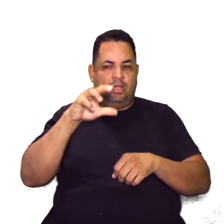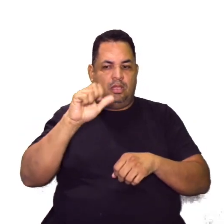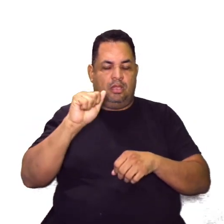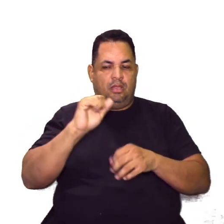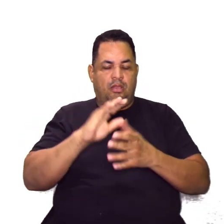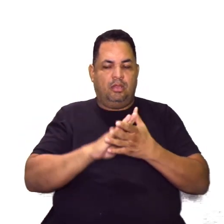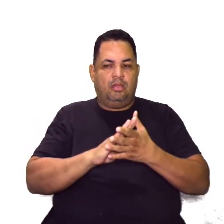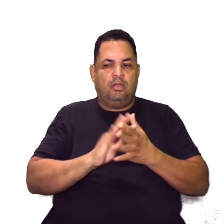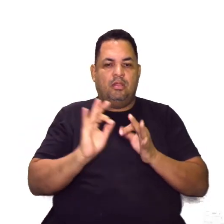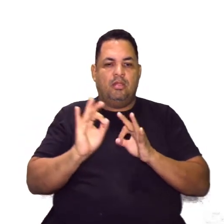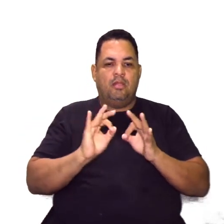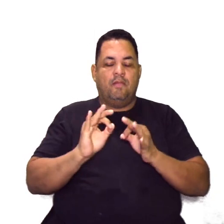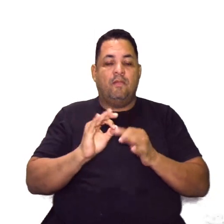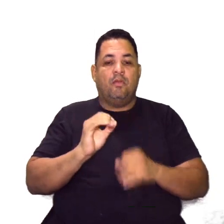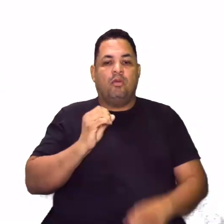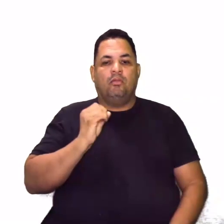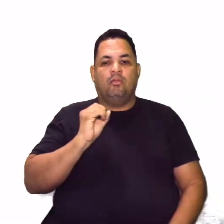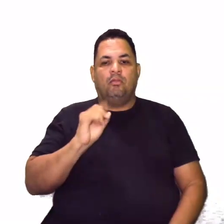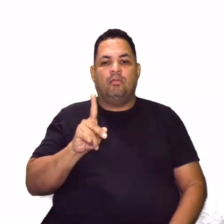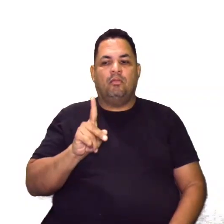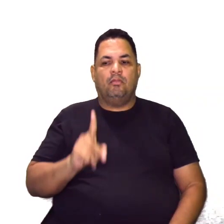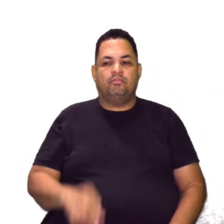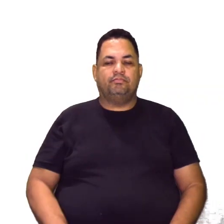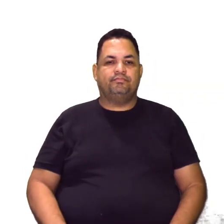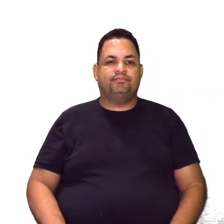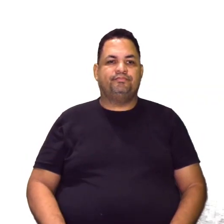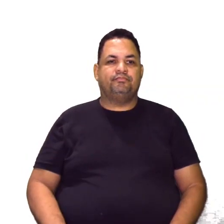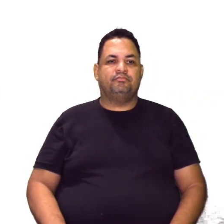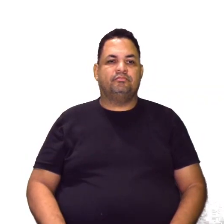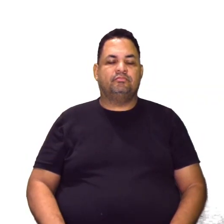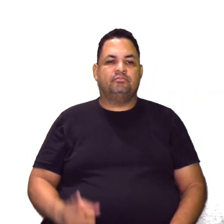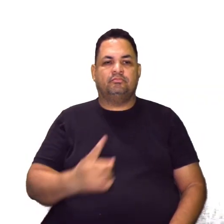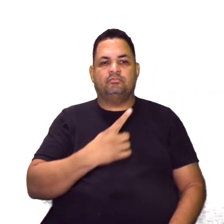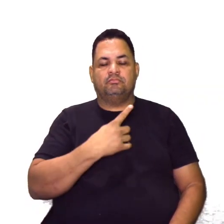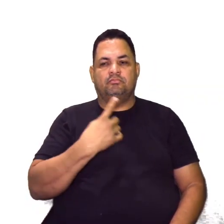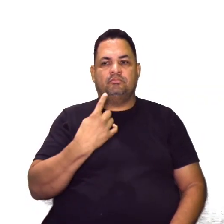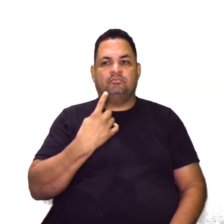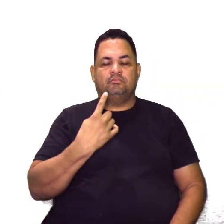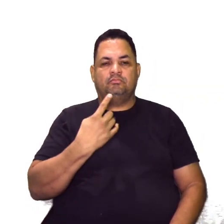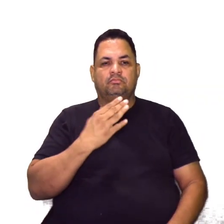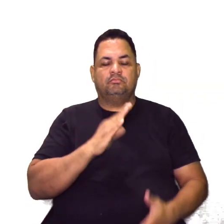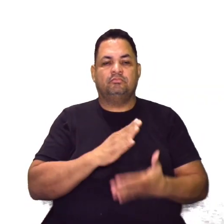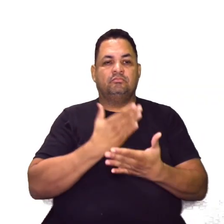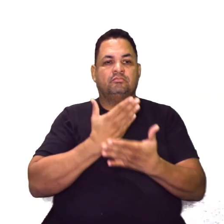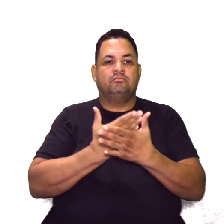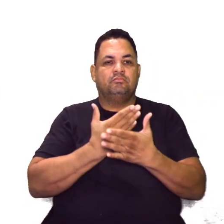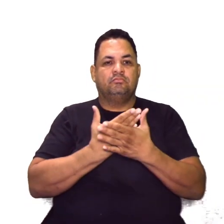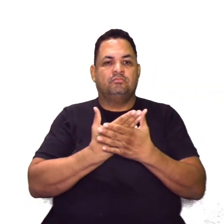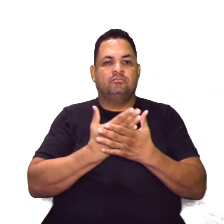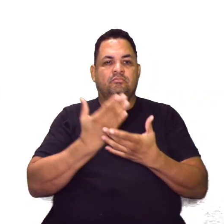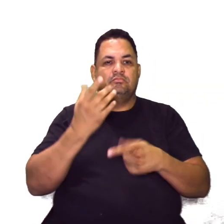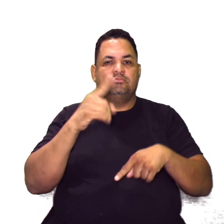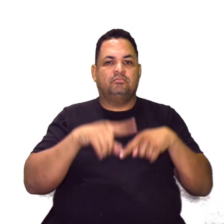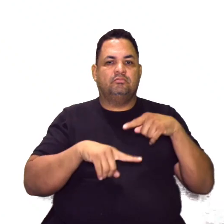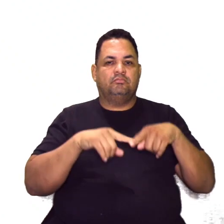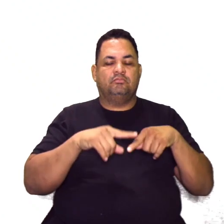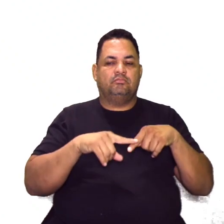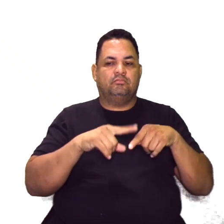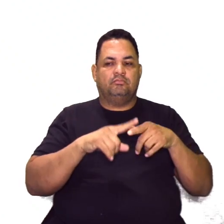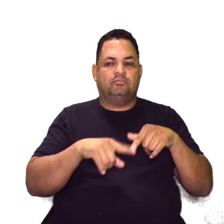estado fundamental. Tá? Sendo assim, nós vimos que, além dos